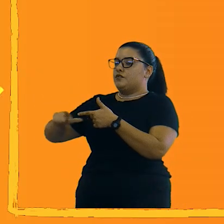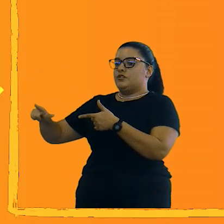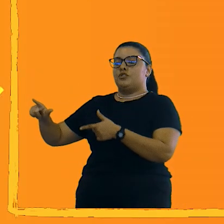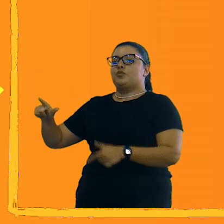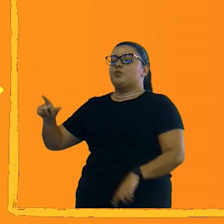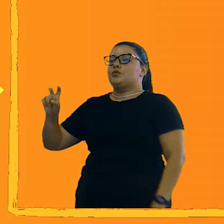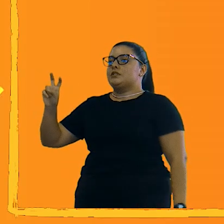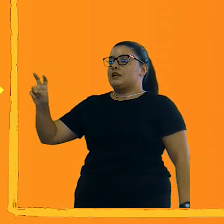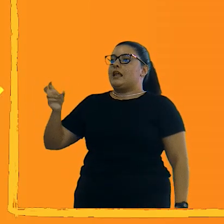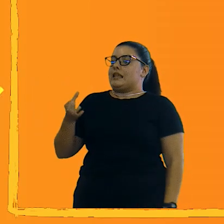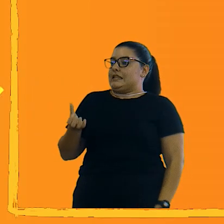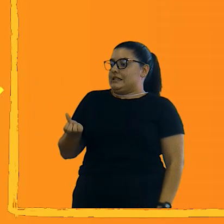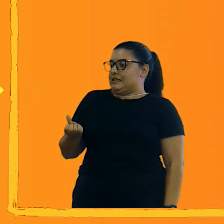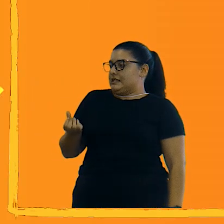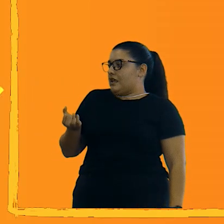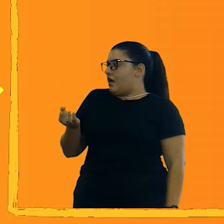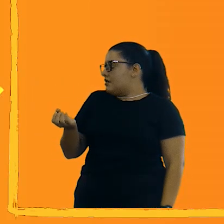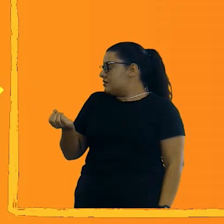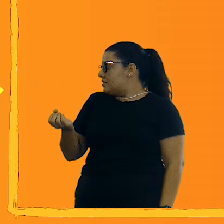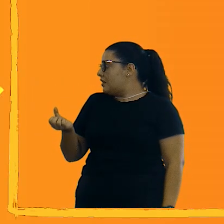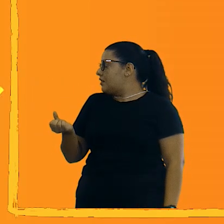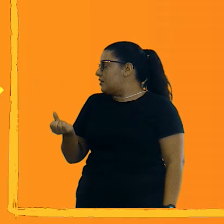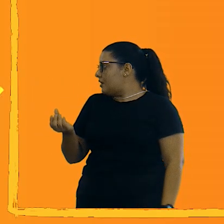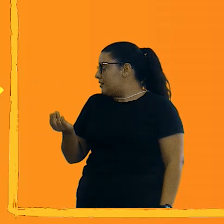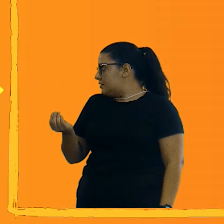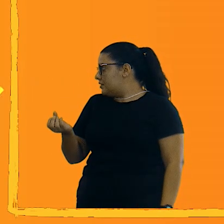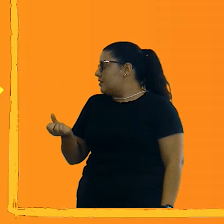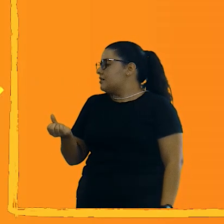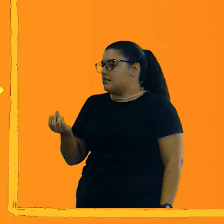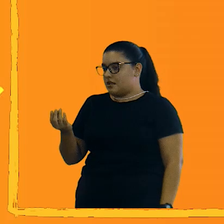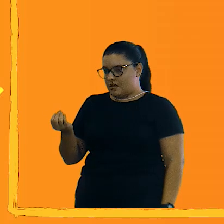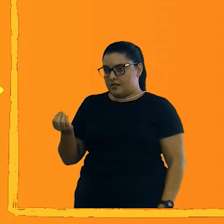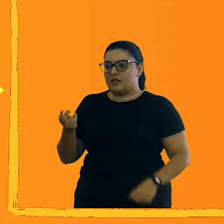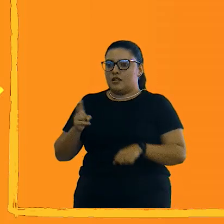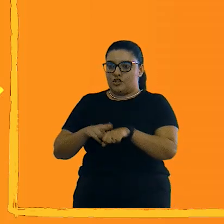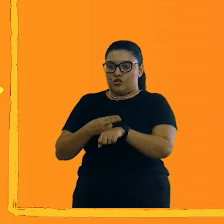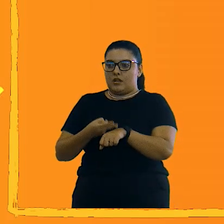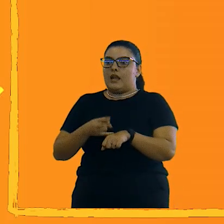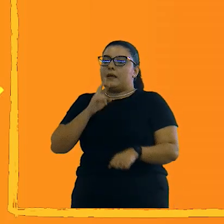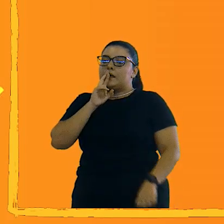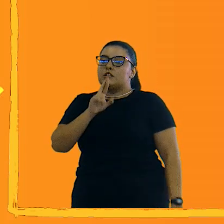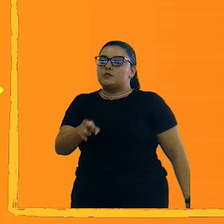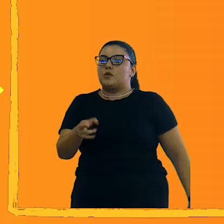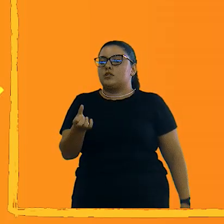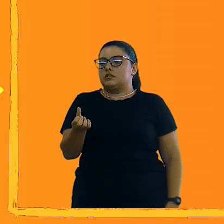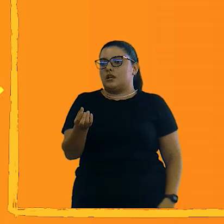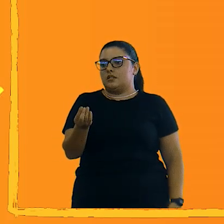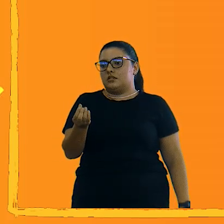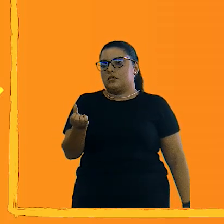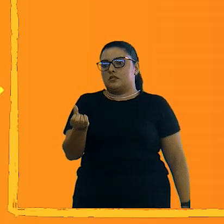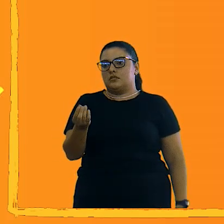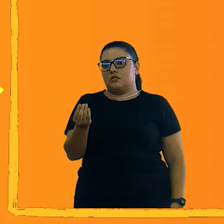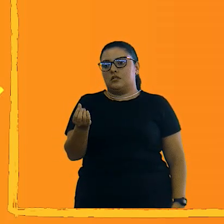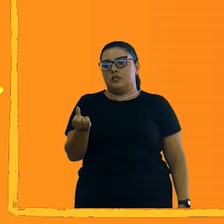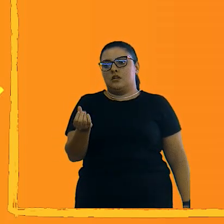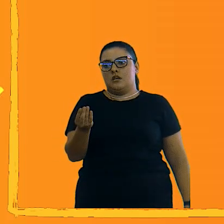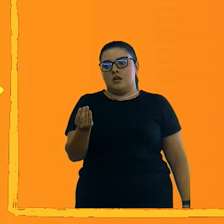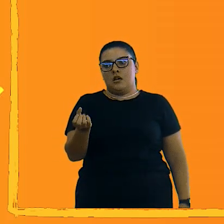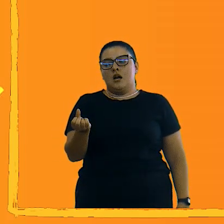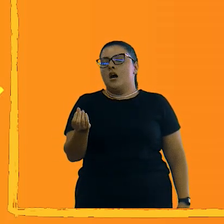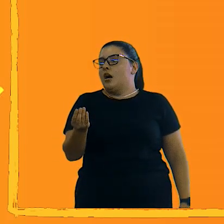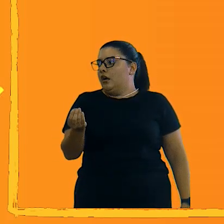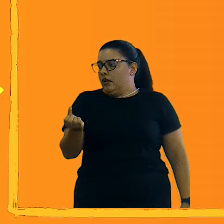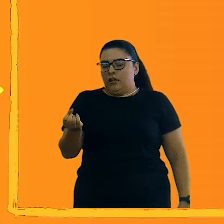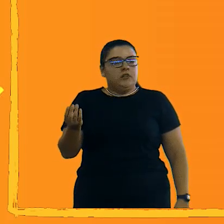60 Ou seja eu tenho 60 brigadeir ou melhor Cadê o que que ele quer